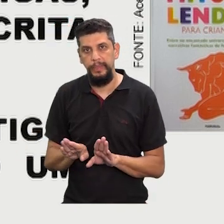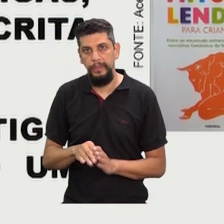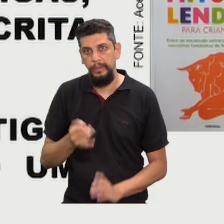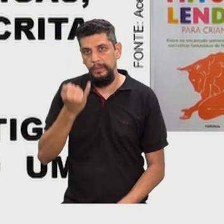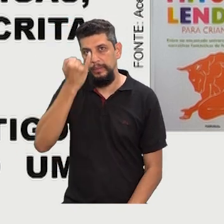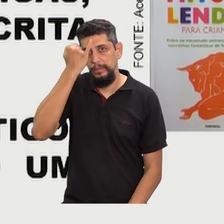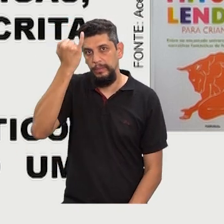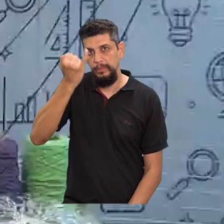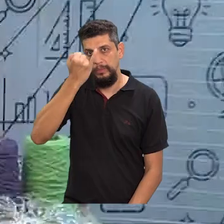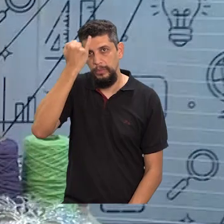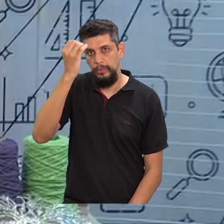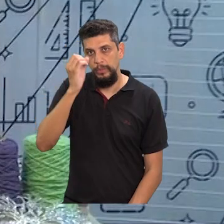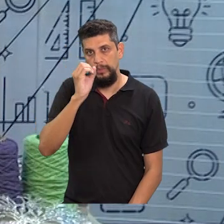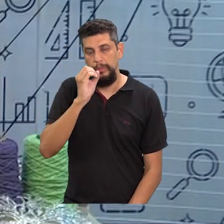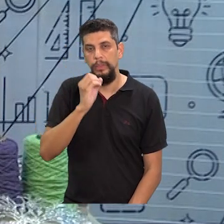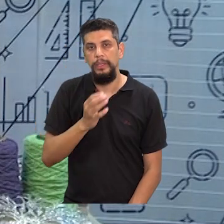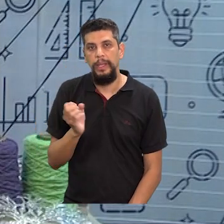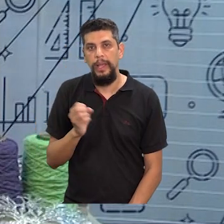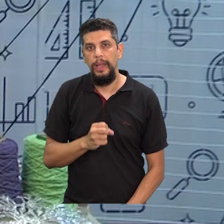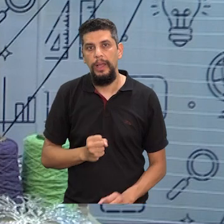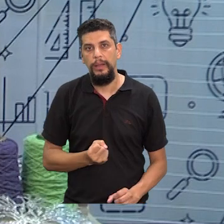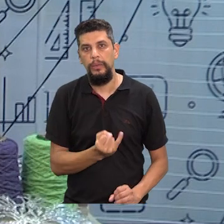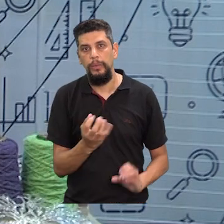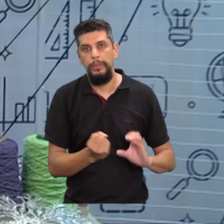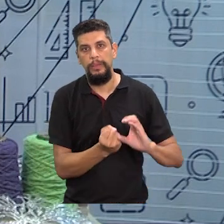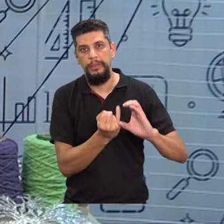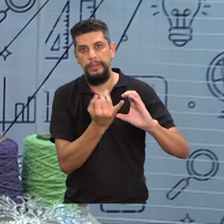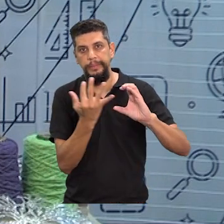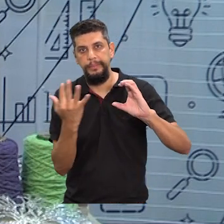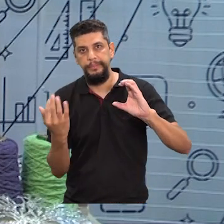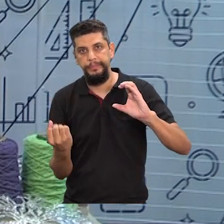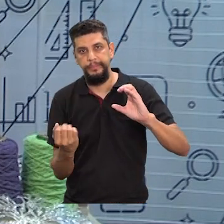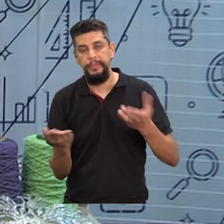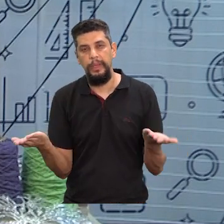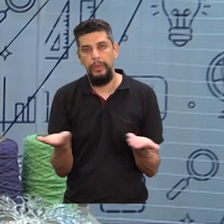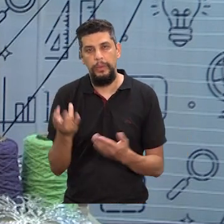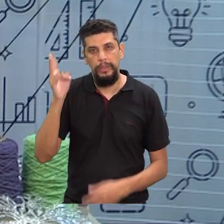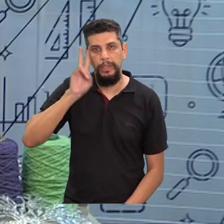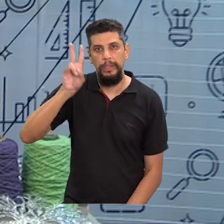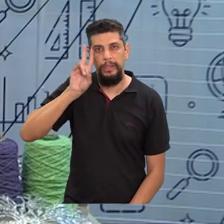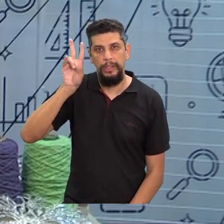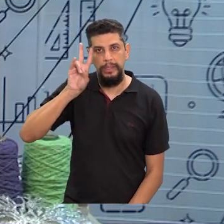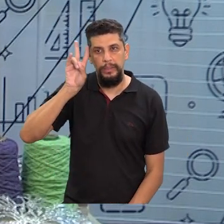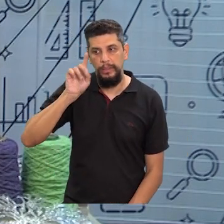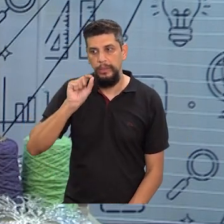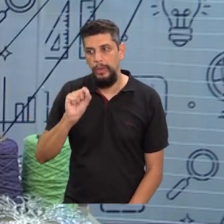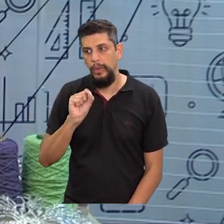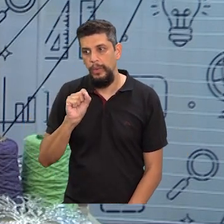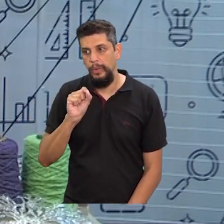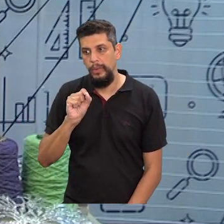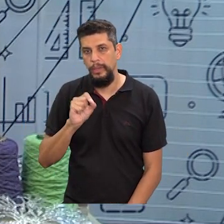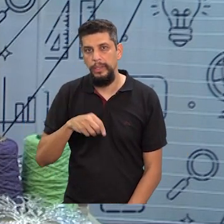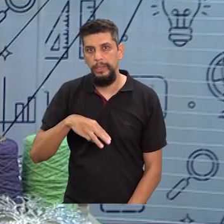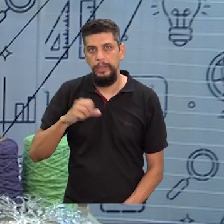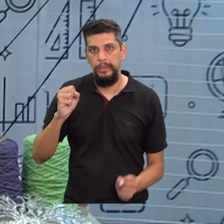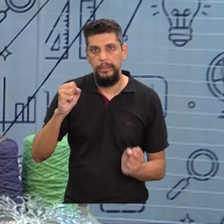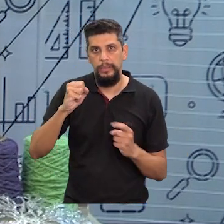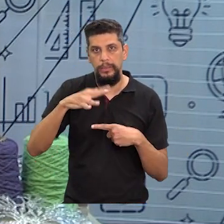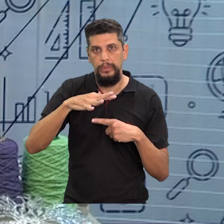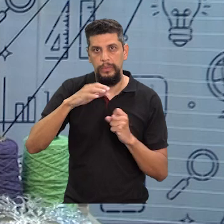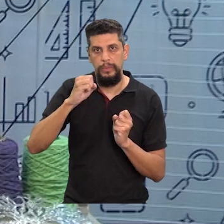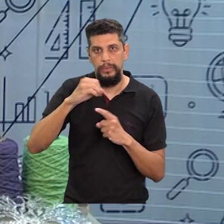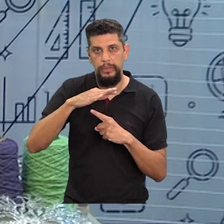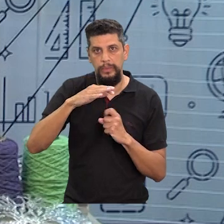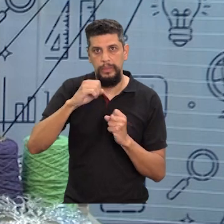né, expondo uma ideia ou doutrina. Então, são algumas características aí. Agora que a gente relembrou isso, olha só. Se os mitos